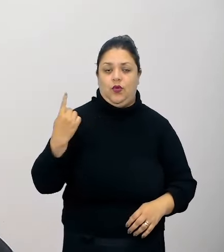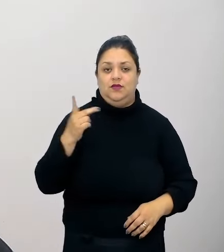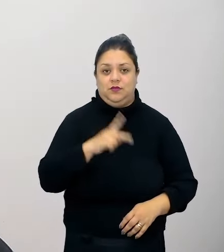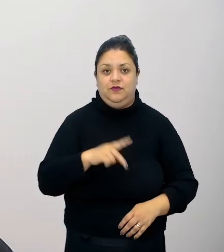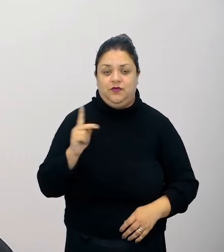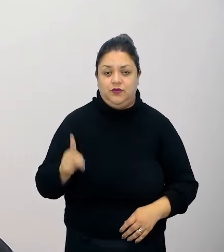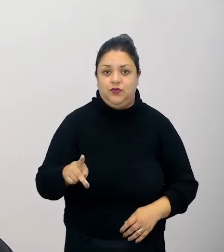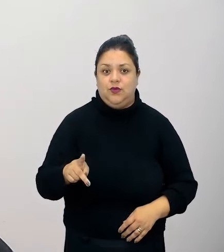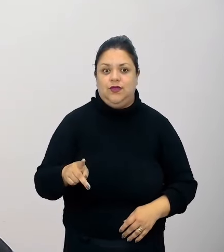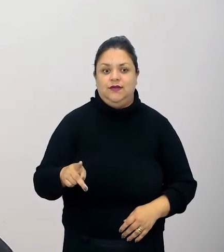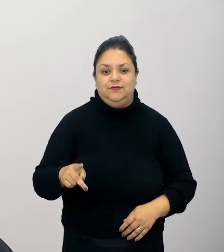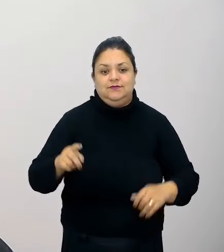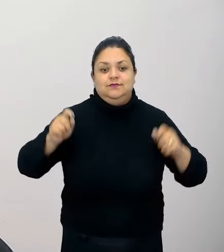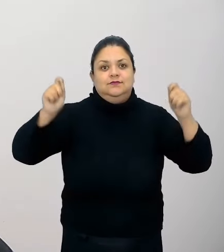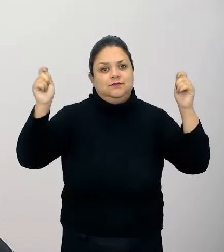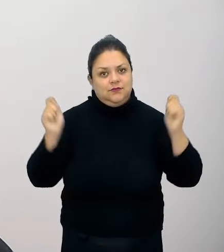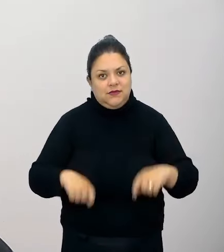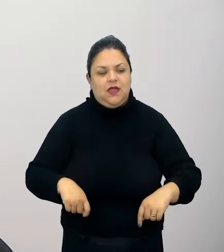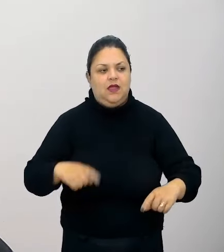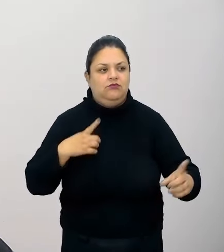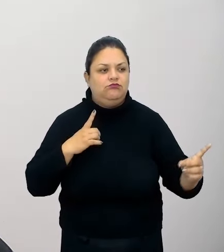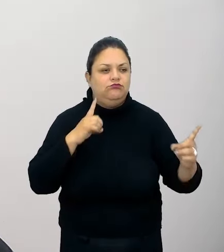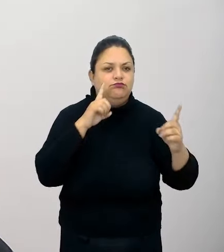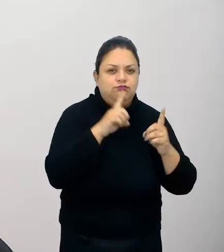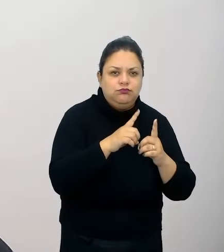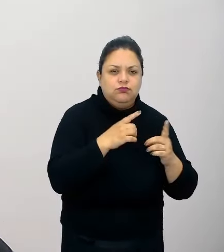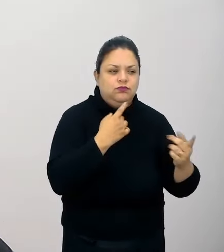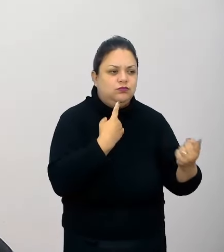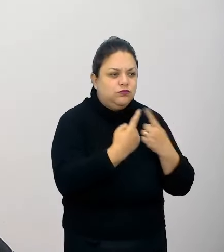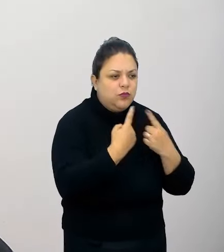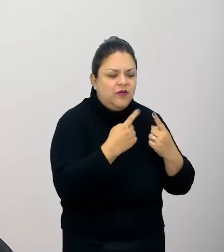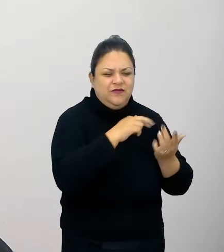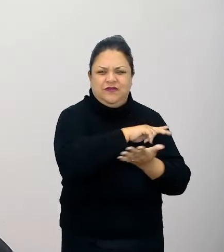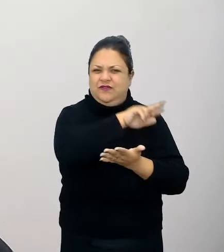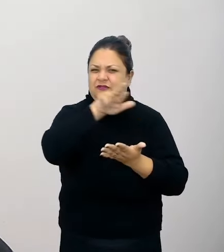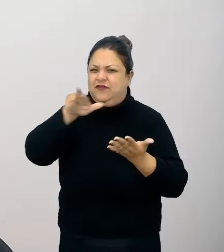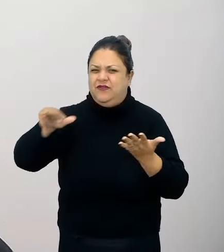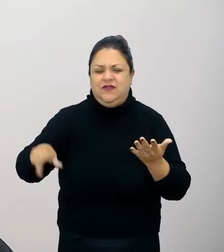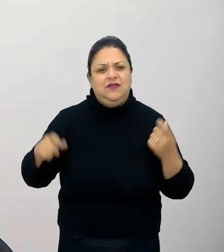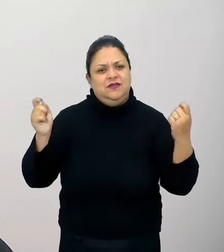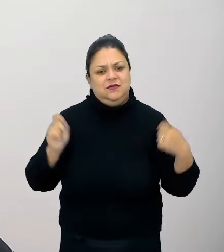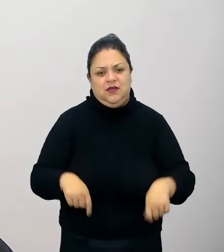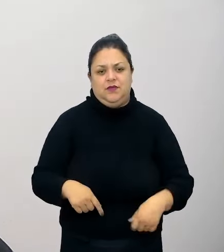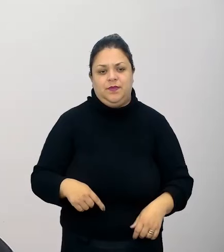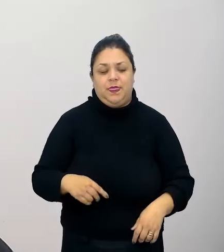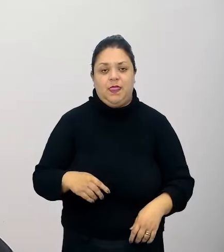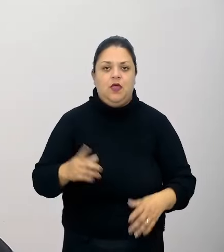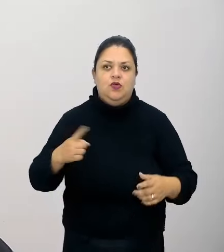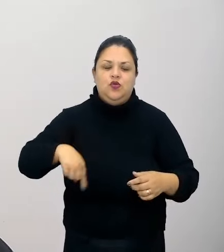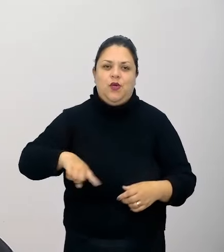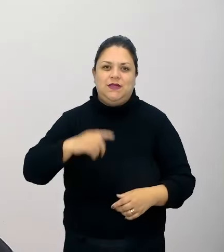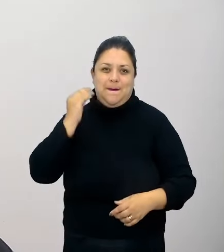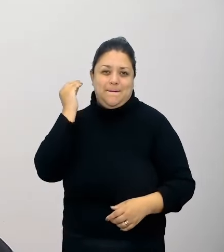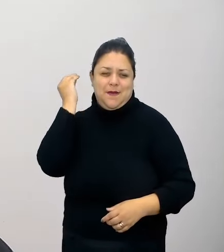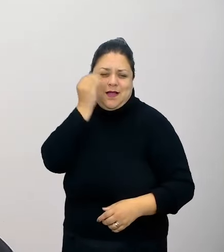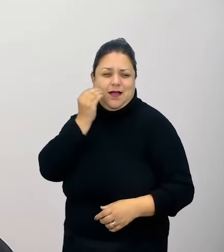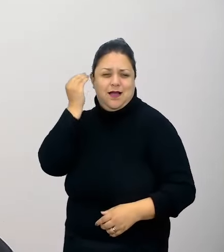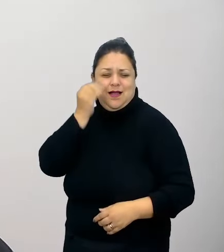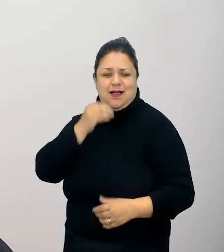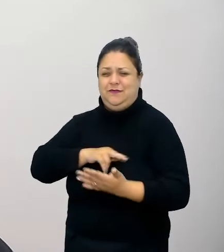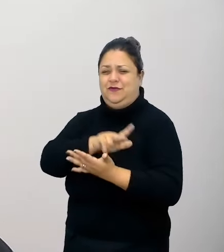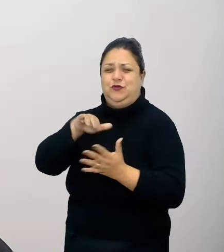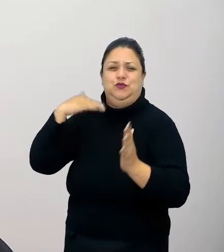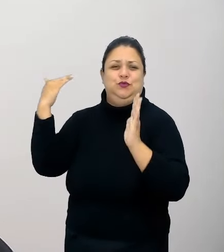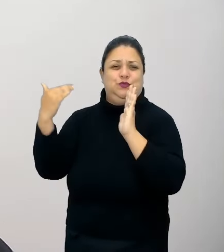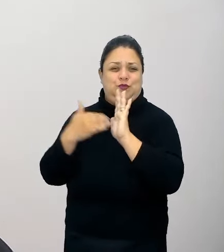a condição de abordar todas as áreas. Nós não somos especialistas em todas, muitas vezes, não